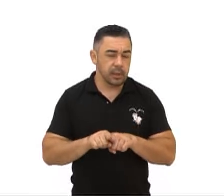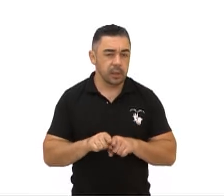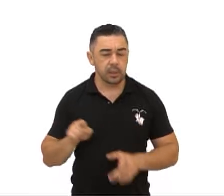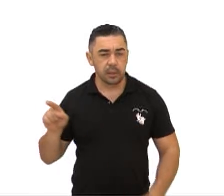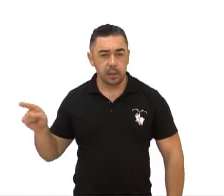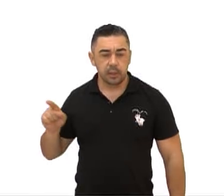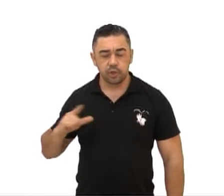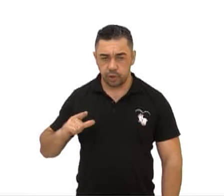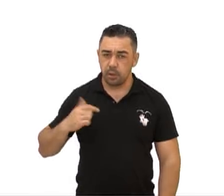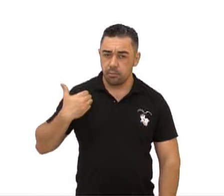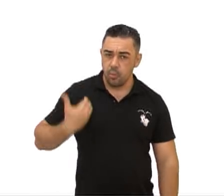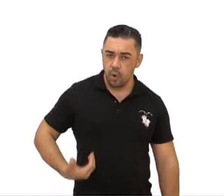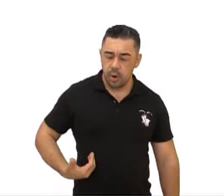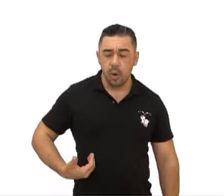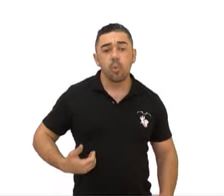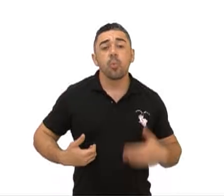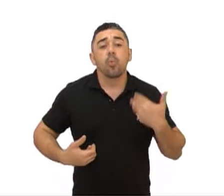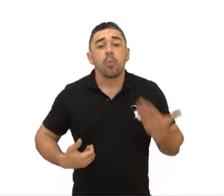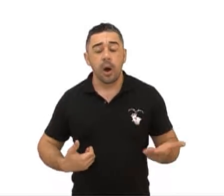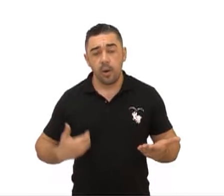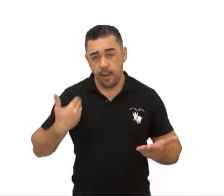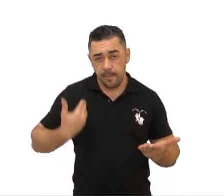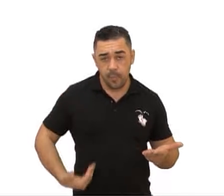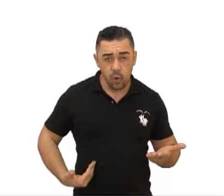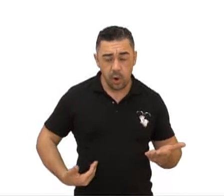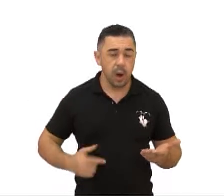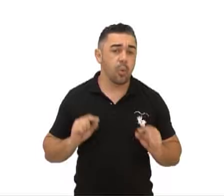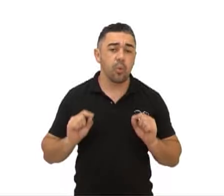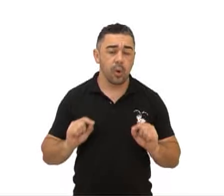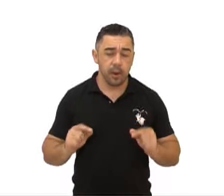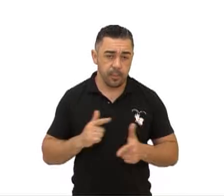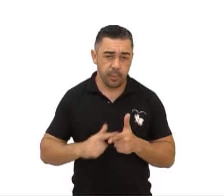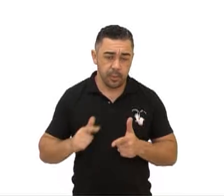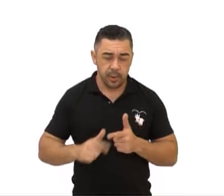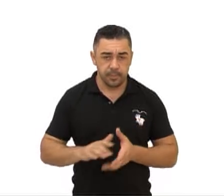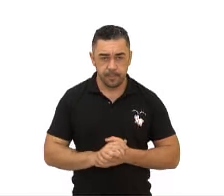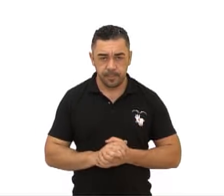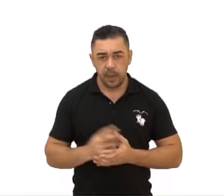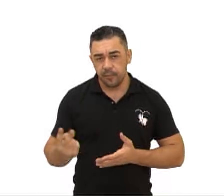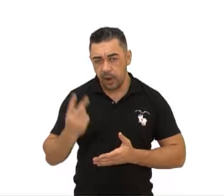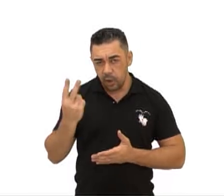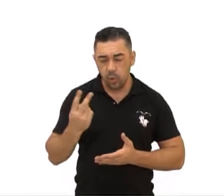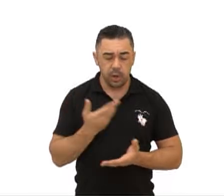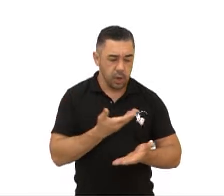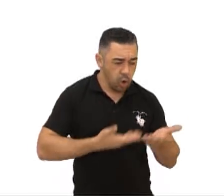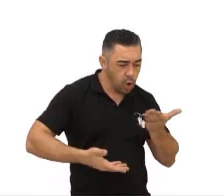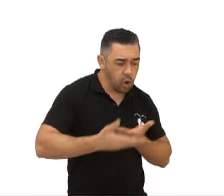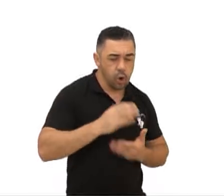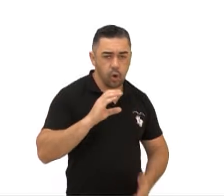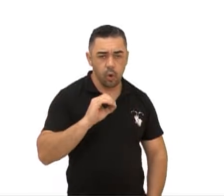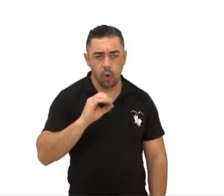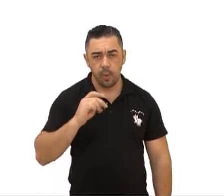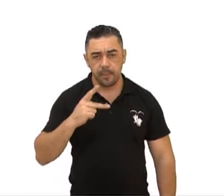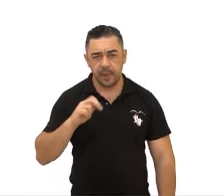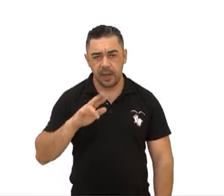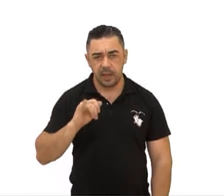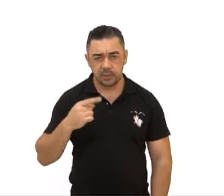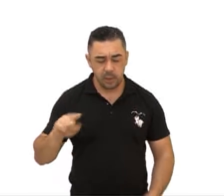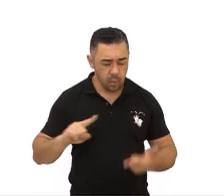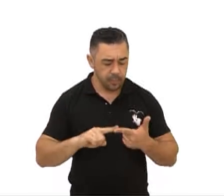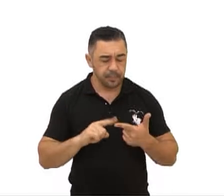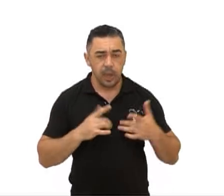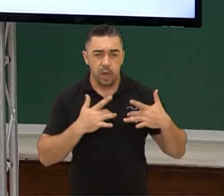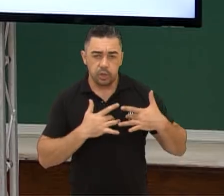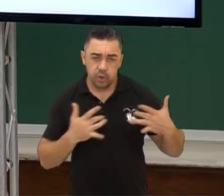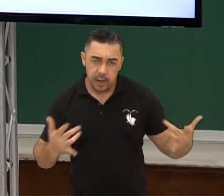aspecto moral. Qual é o lado moral dessa crise? Valores como cooperação, solidariedade, que